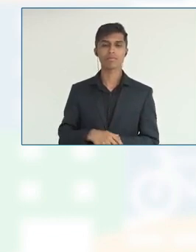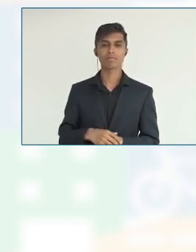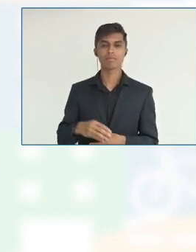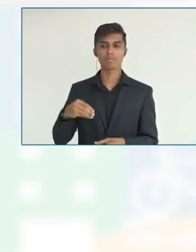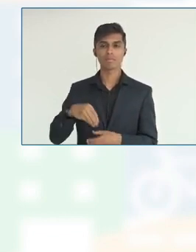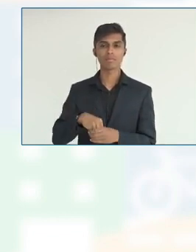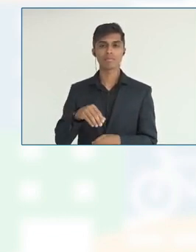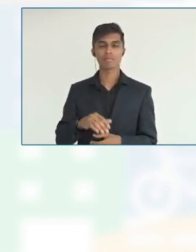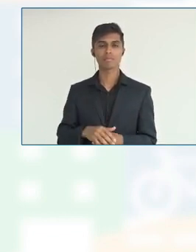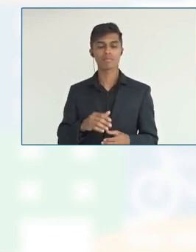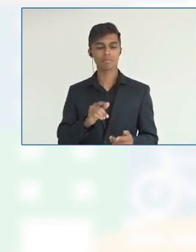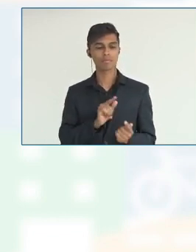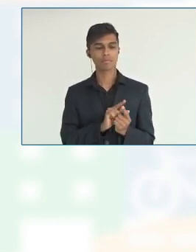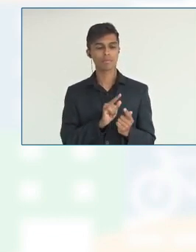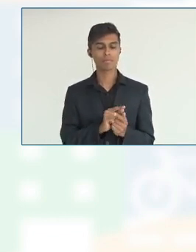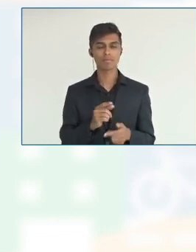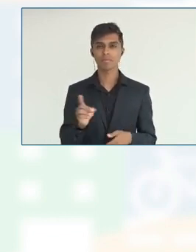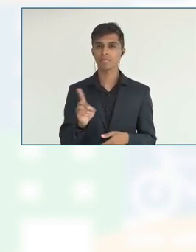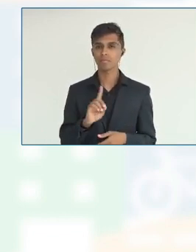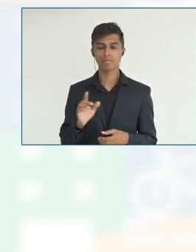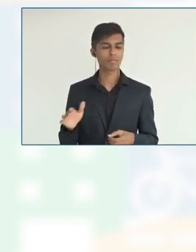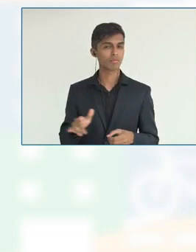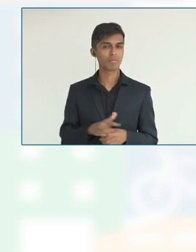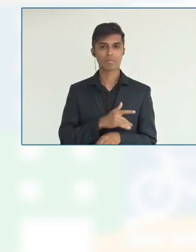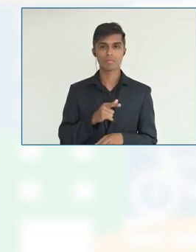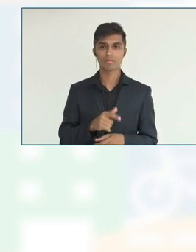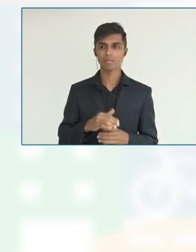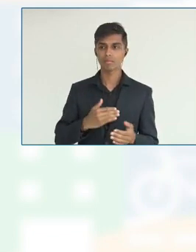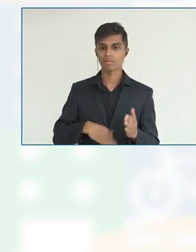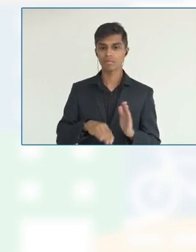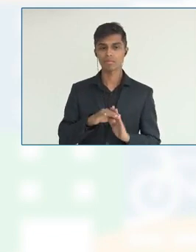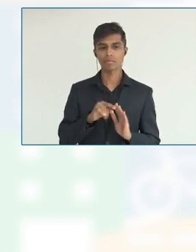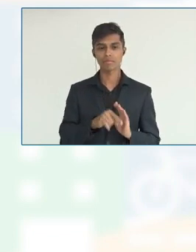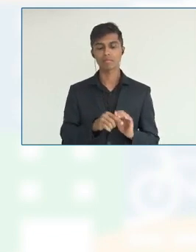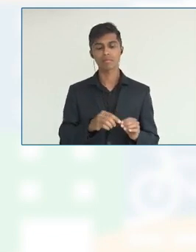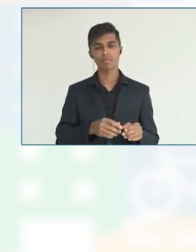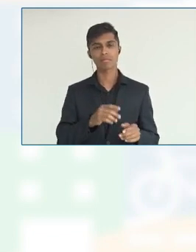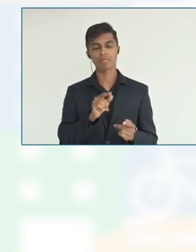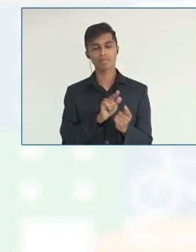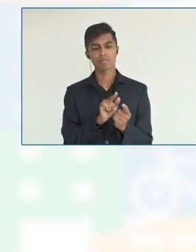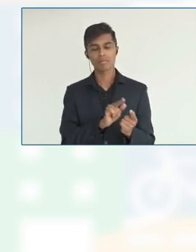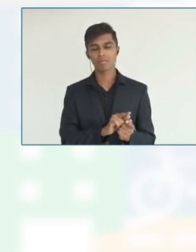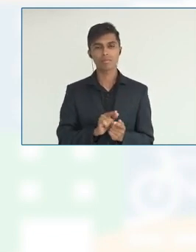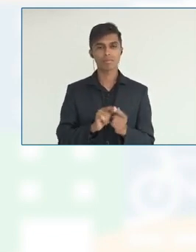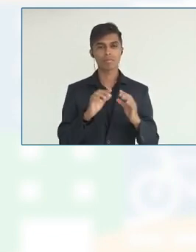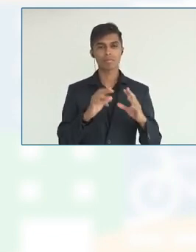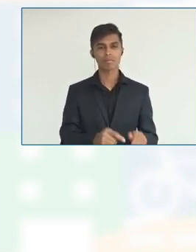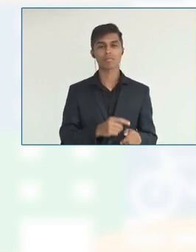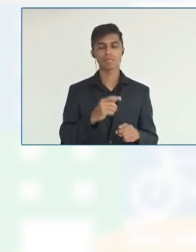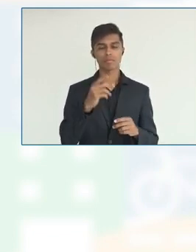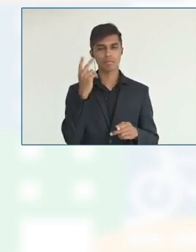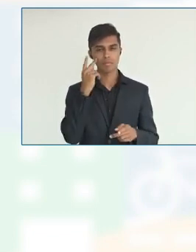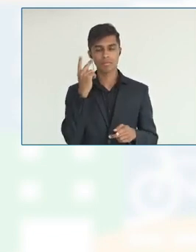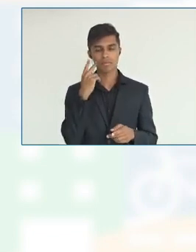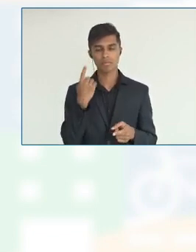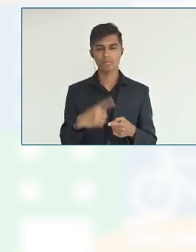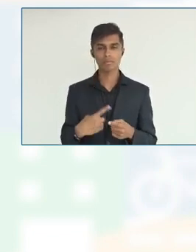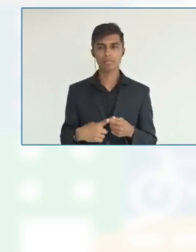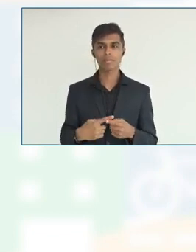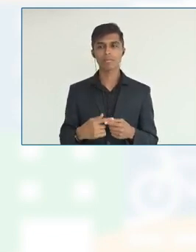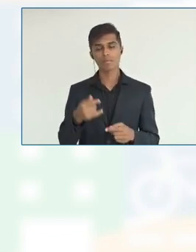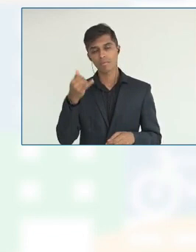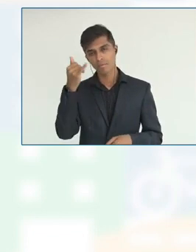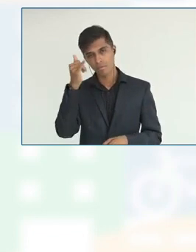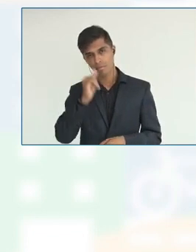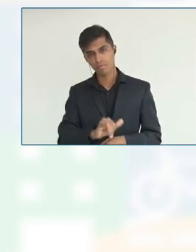não era suficiente para atender a necessidade da população de São Paulo no que dizia a respeito à